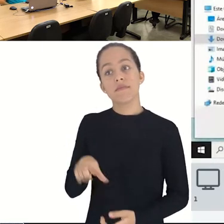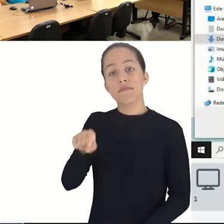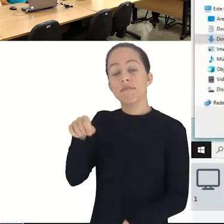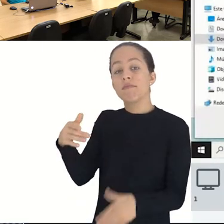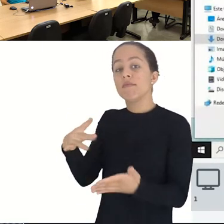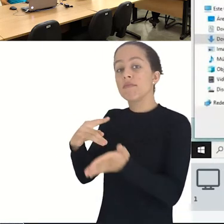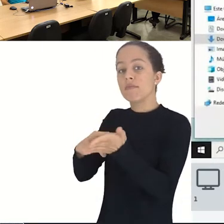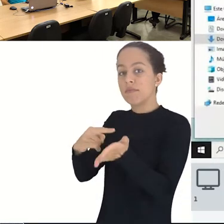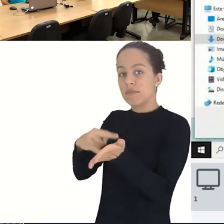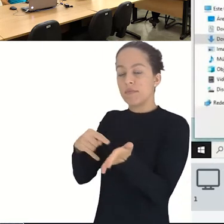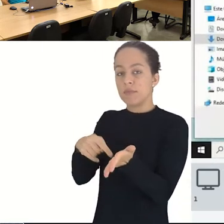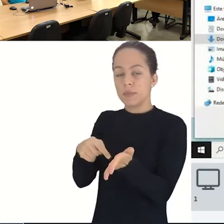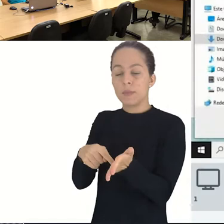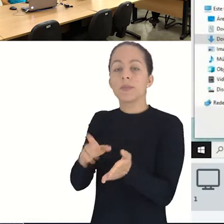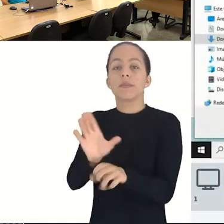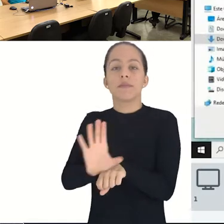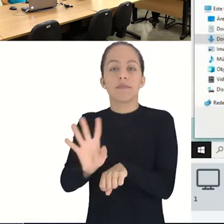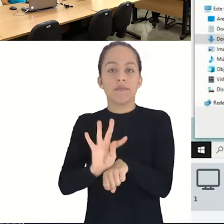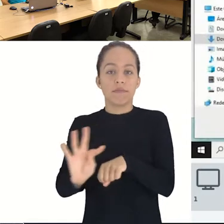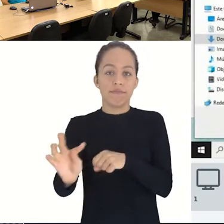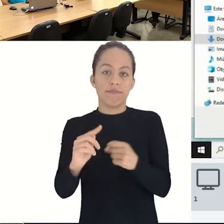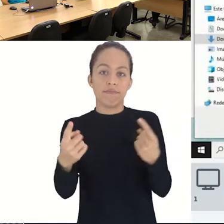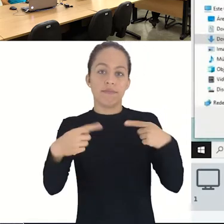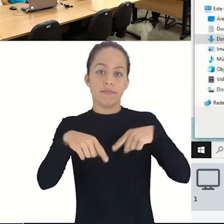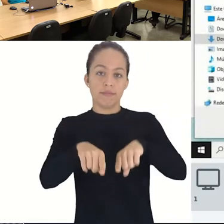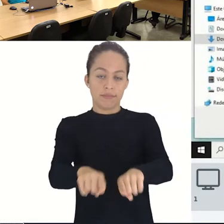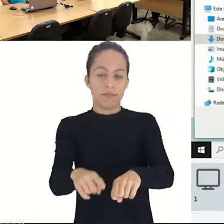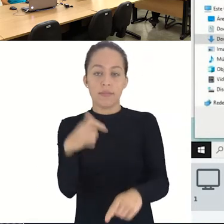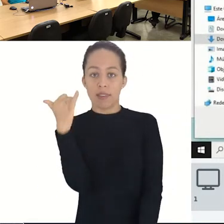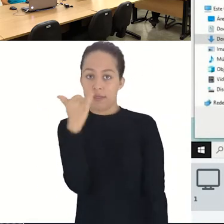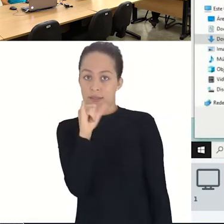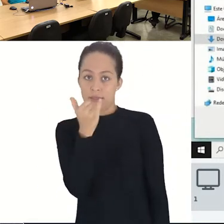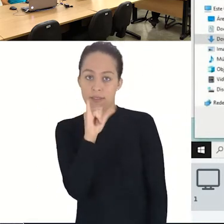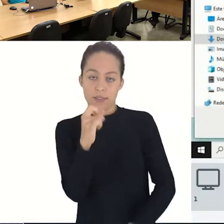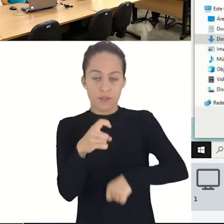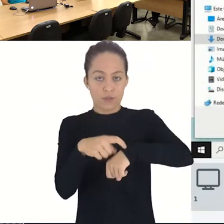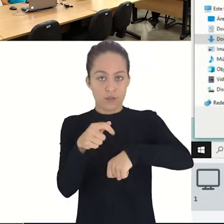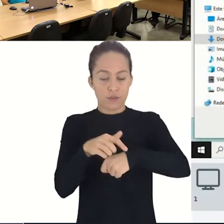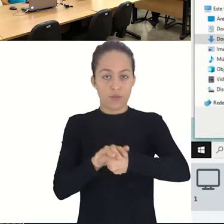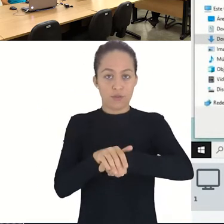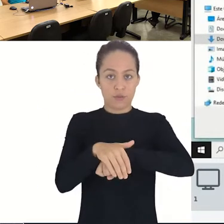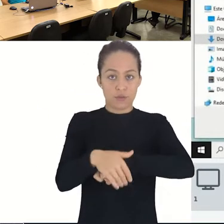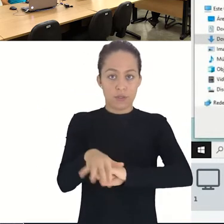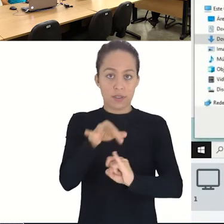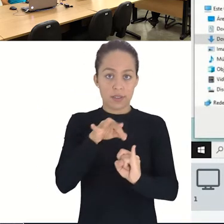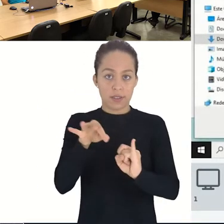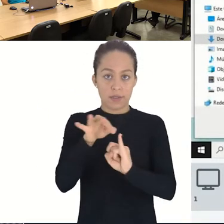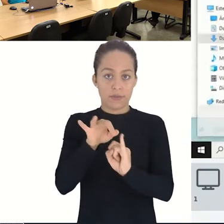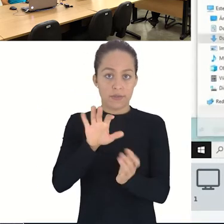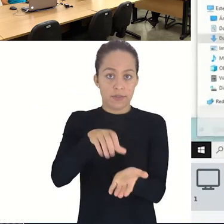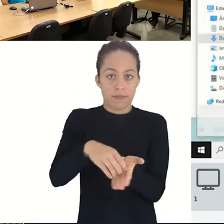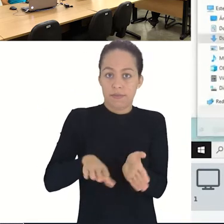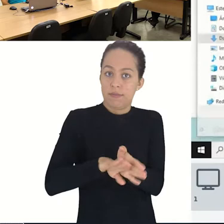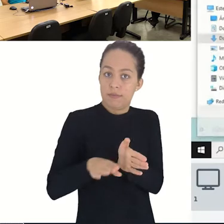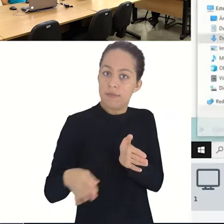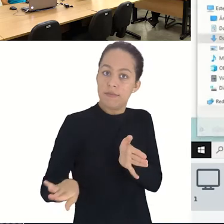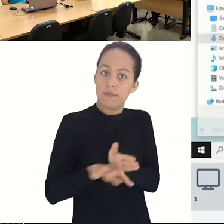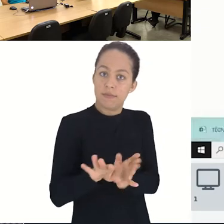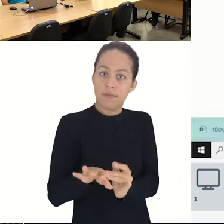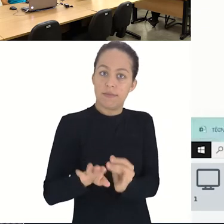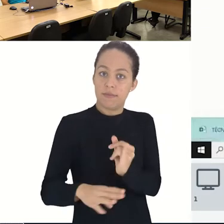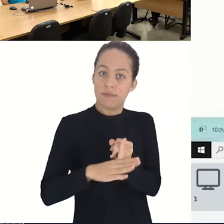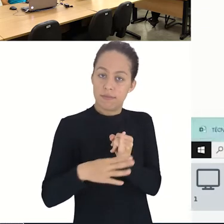a escolher o arquivo o curso técnico concomitante em eletrotécnica noturno do Campo São